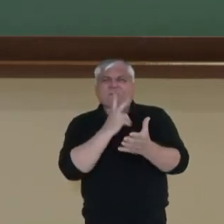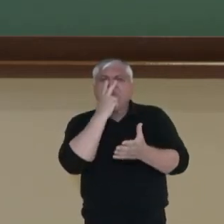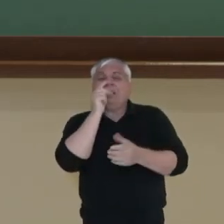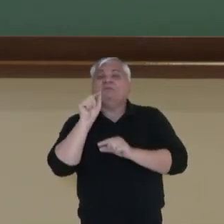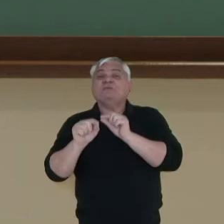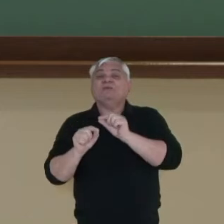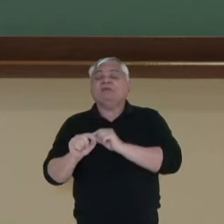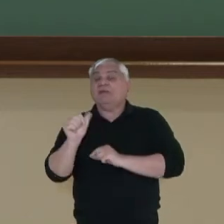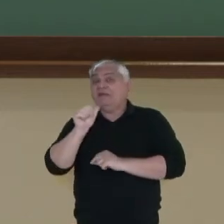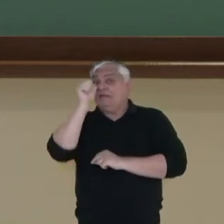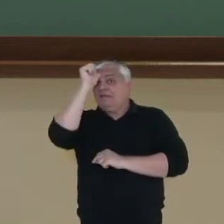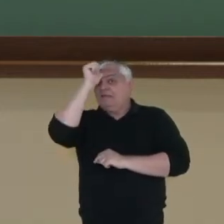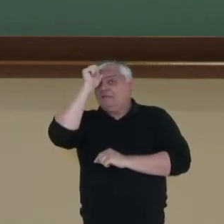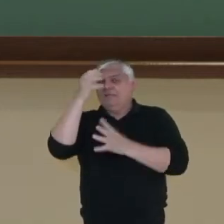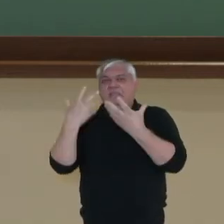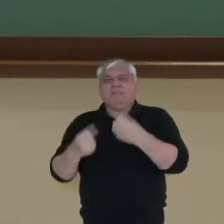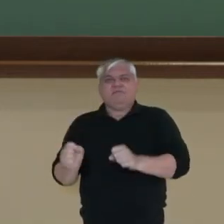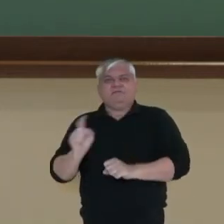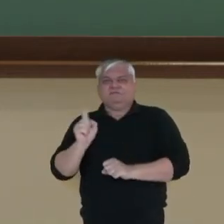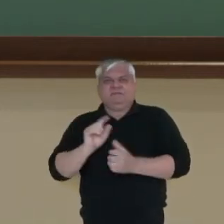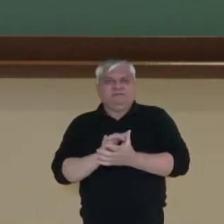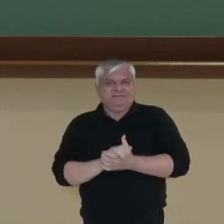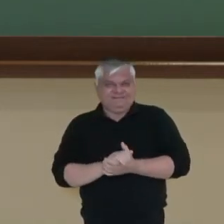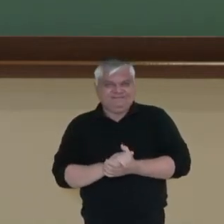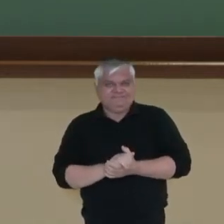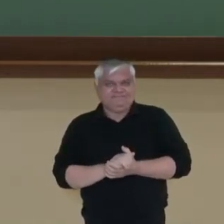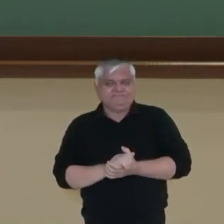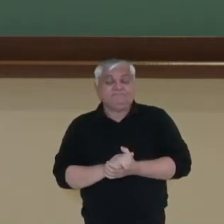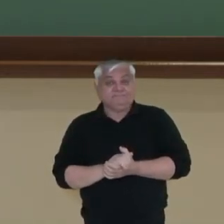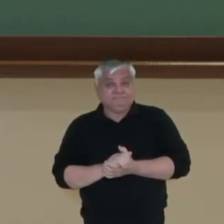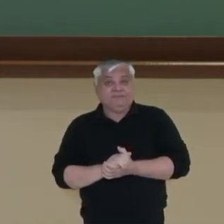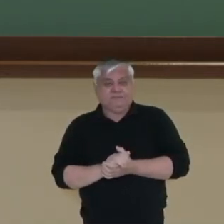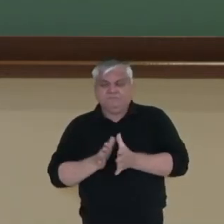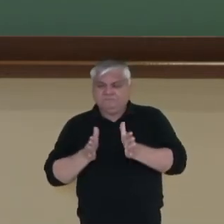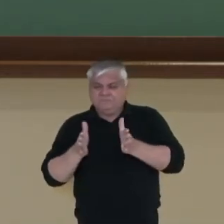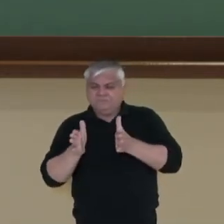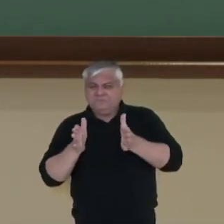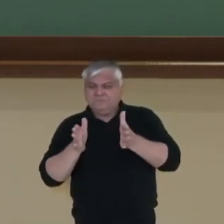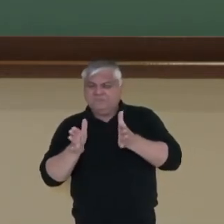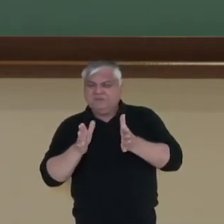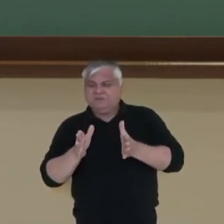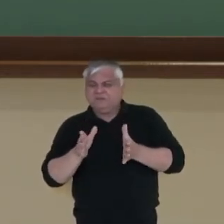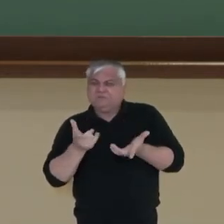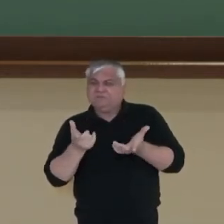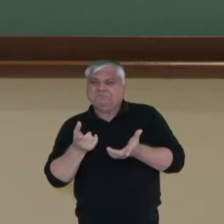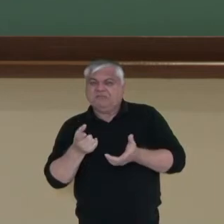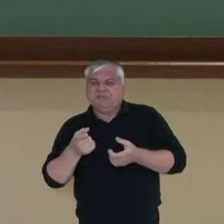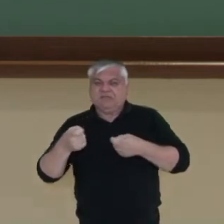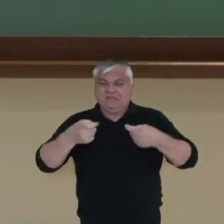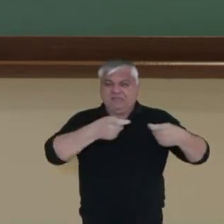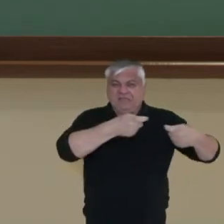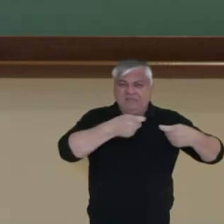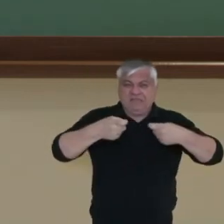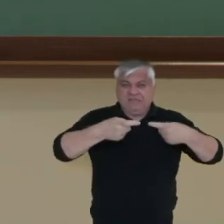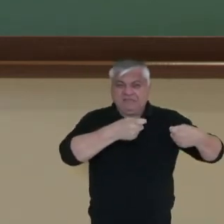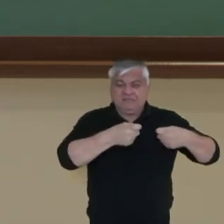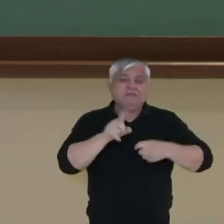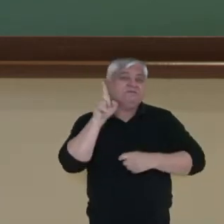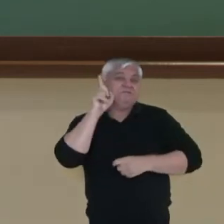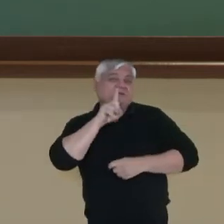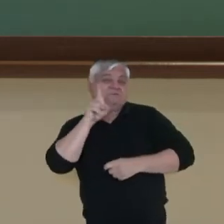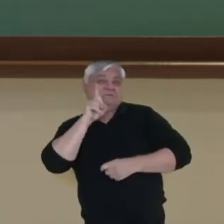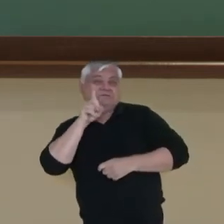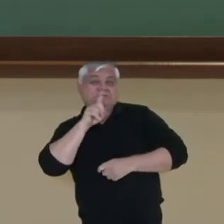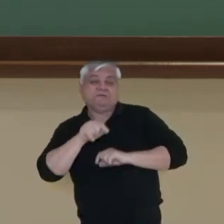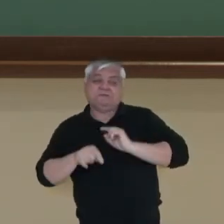a Índia tenta impedir isso. Vale lembrar que durante a Guerra Fria, Índia era apoiada pelos Estados